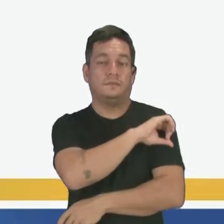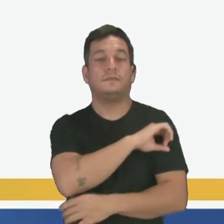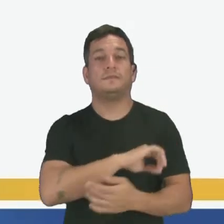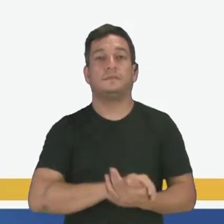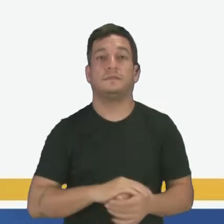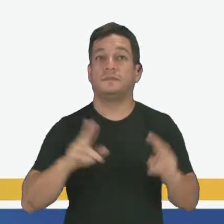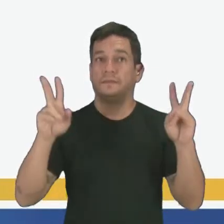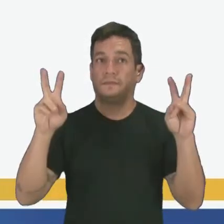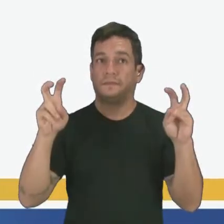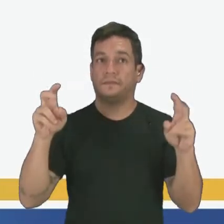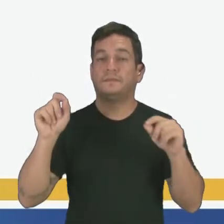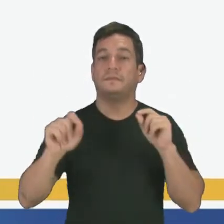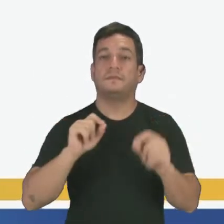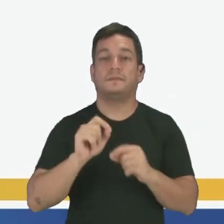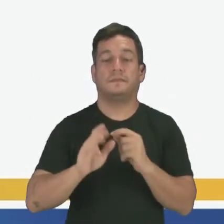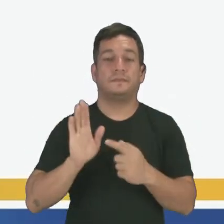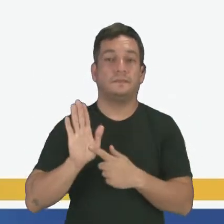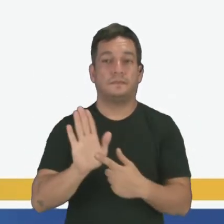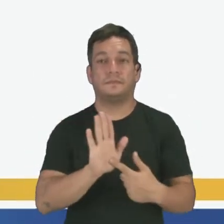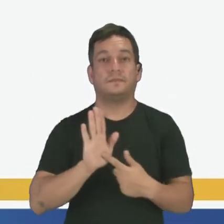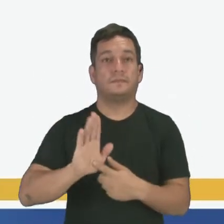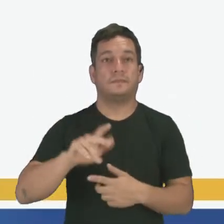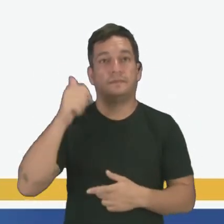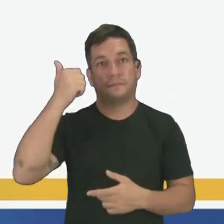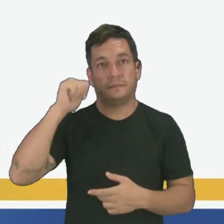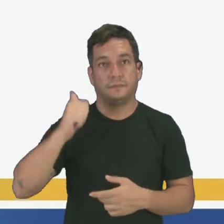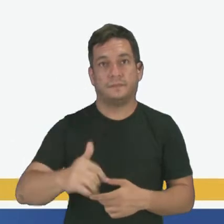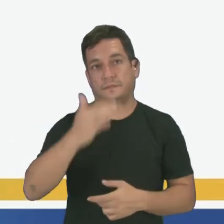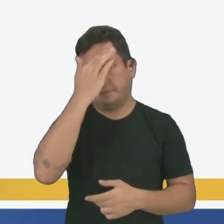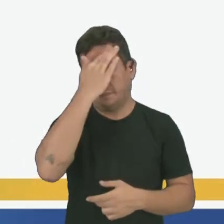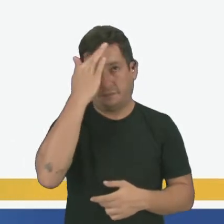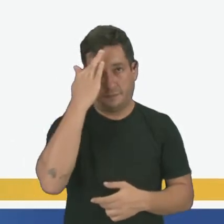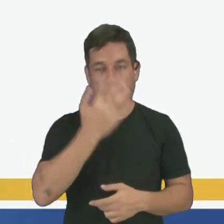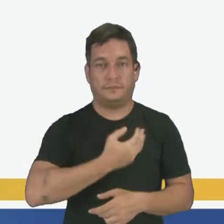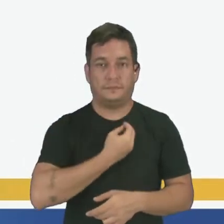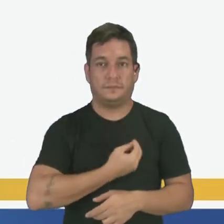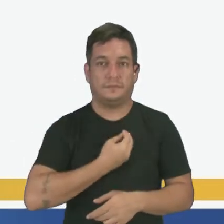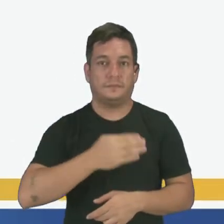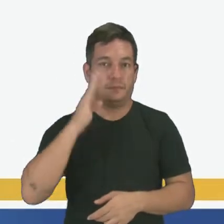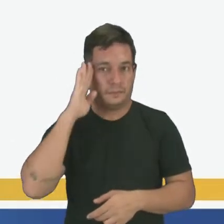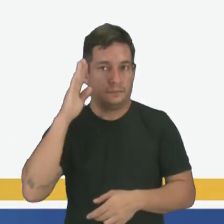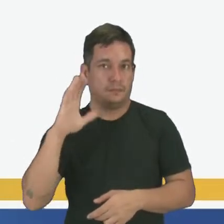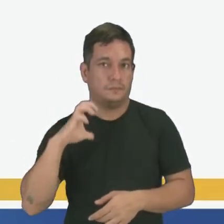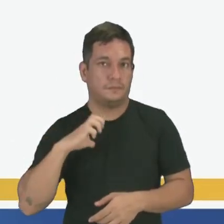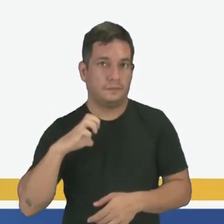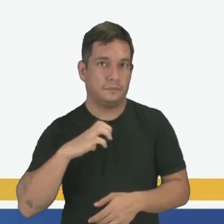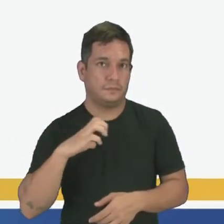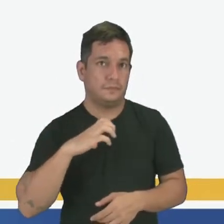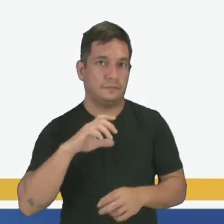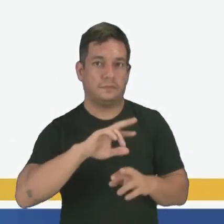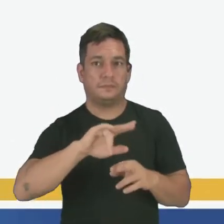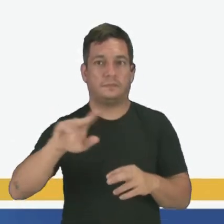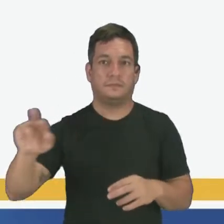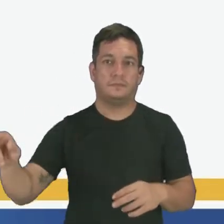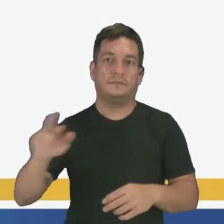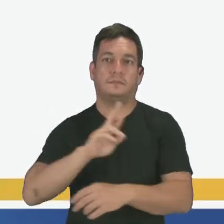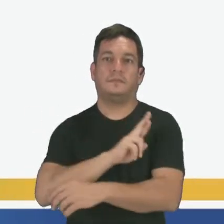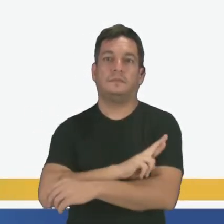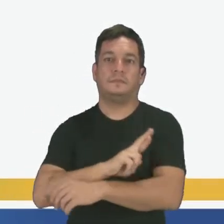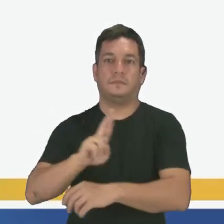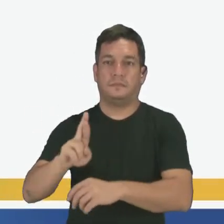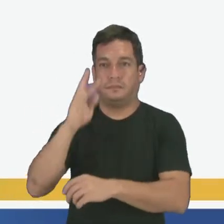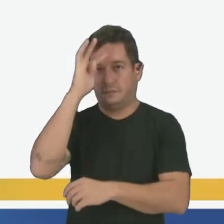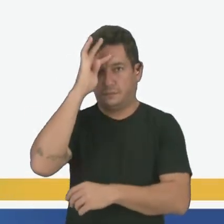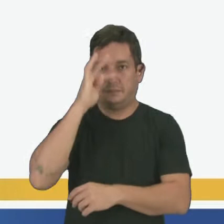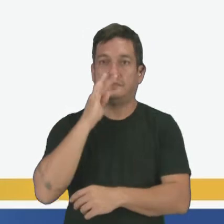aí a temática é trazer a análise de filosofia de vida e princípios éticos nas diferentes tradições